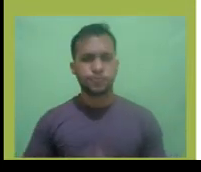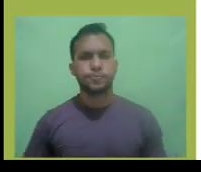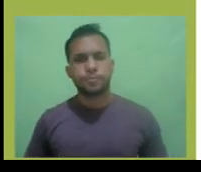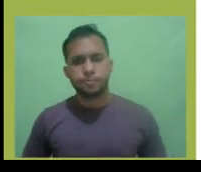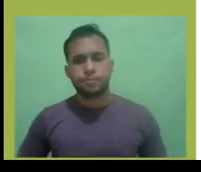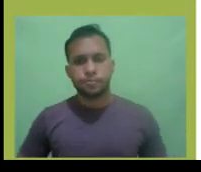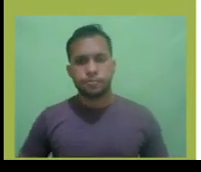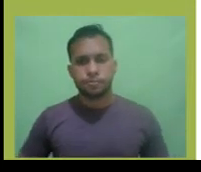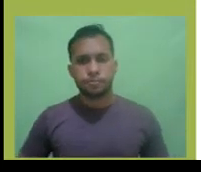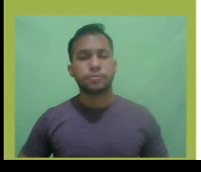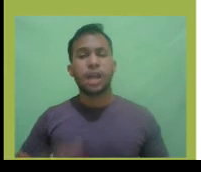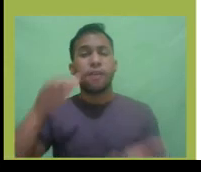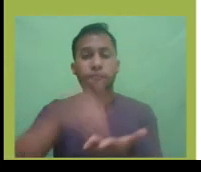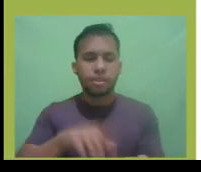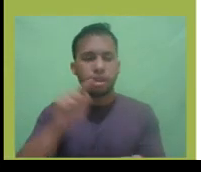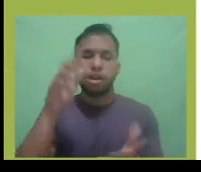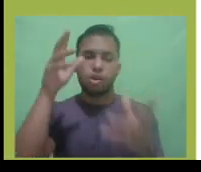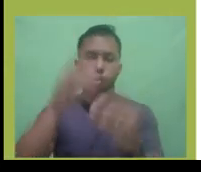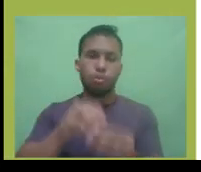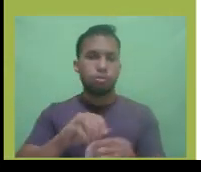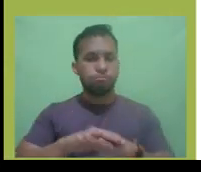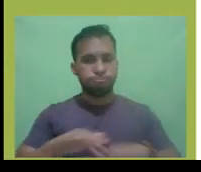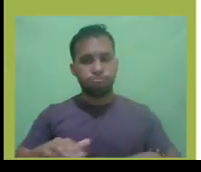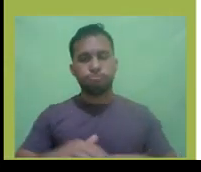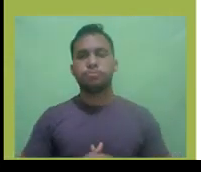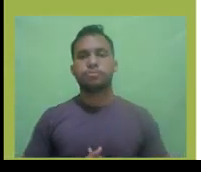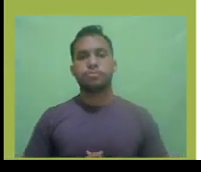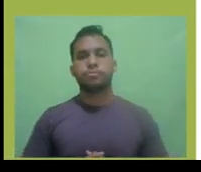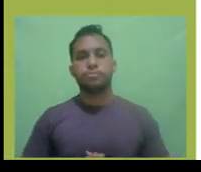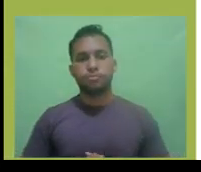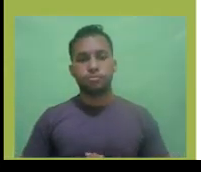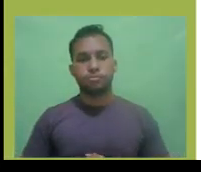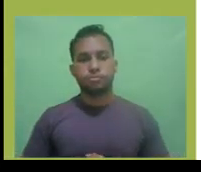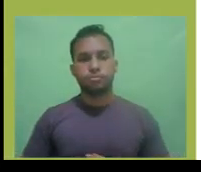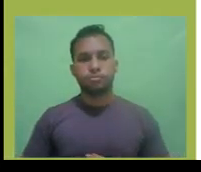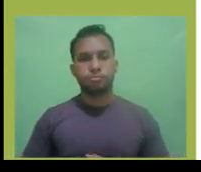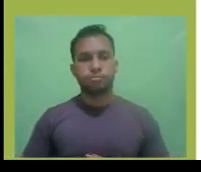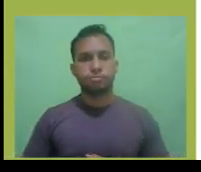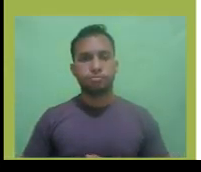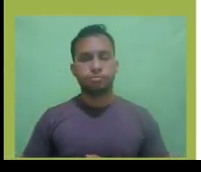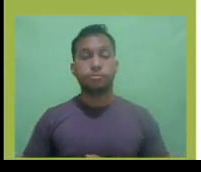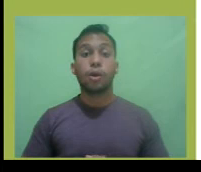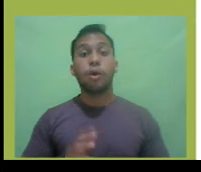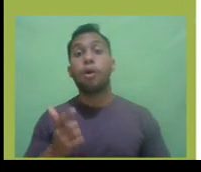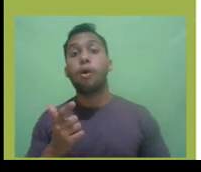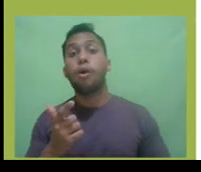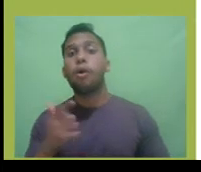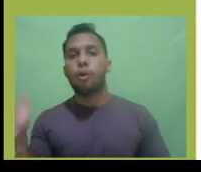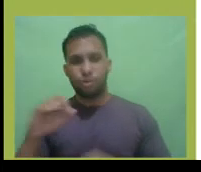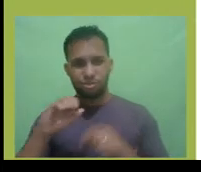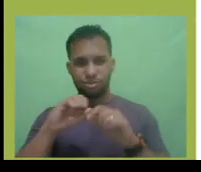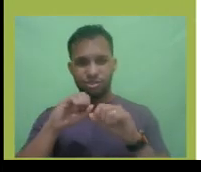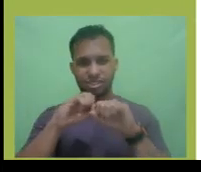conclusões. Então, vou apresentar para vocês aqui rapidamente um outro seminário como exemplo. Um relatório